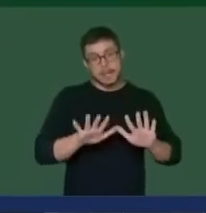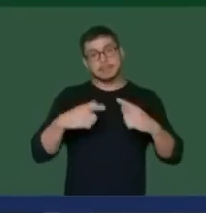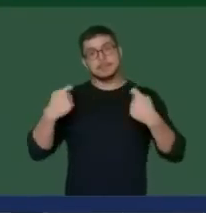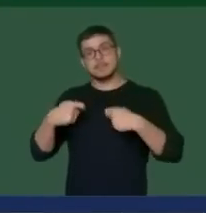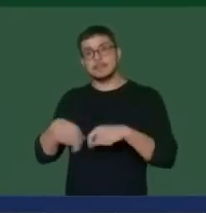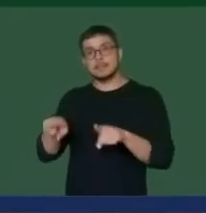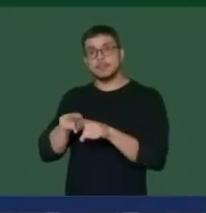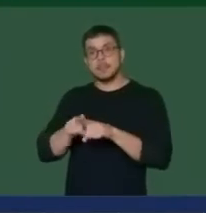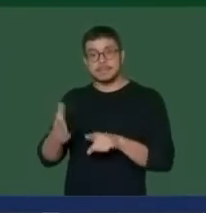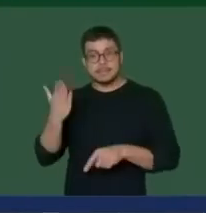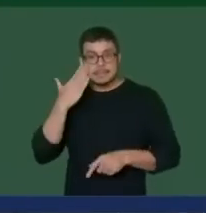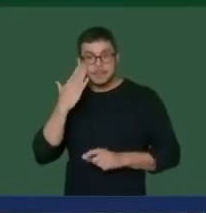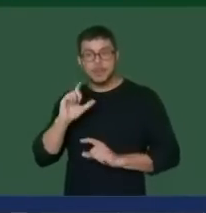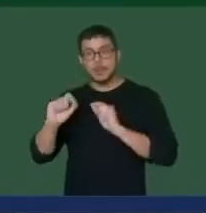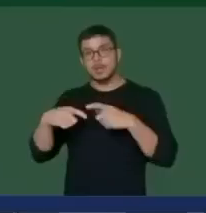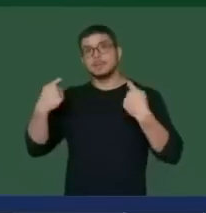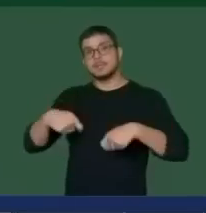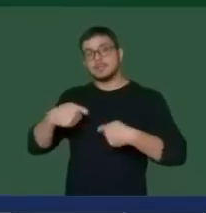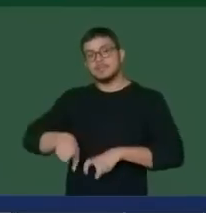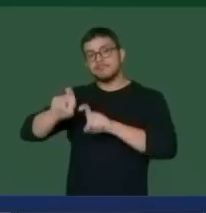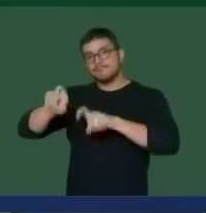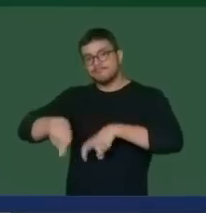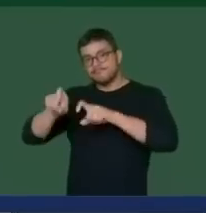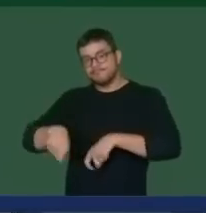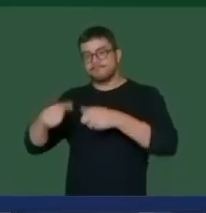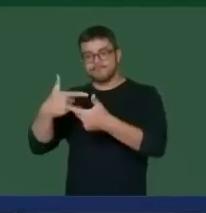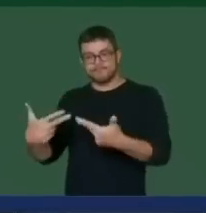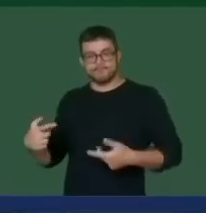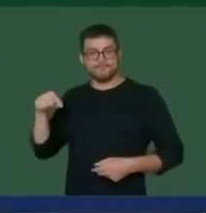povos que dependem da exploração correta dessas regiões,